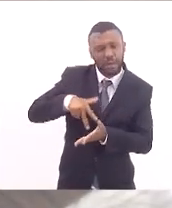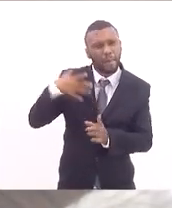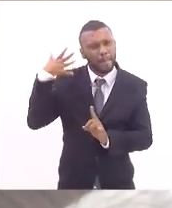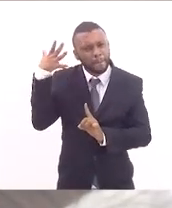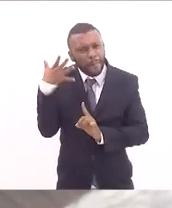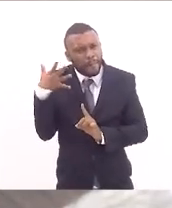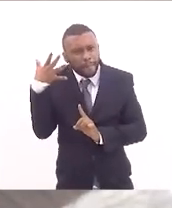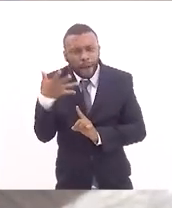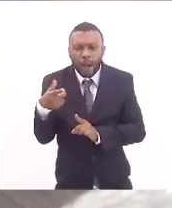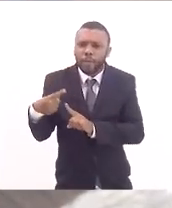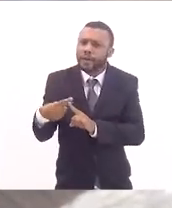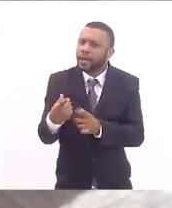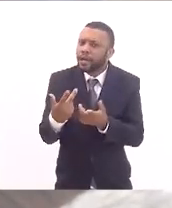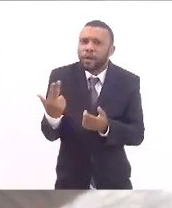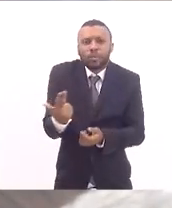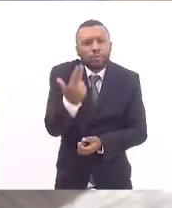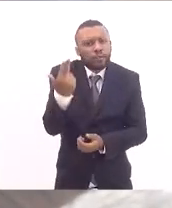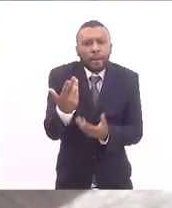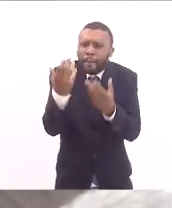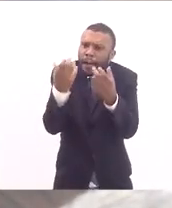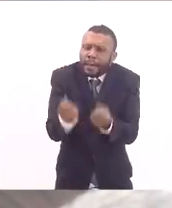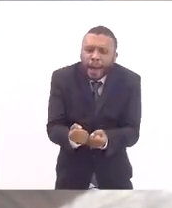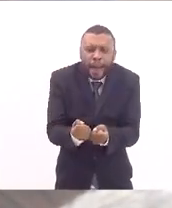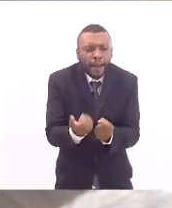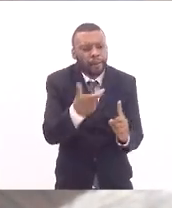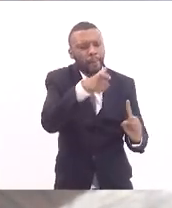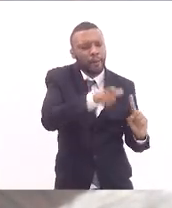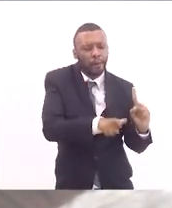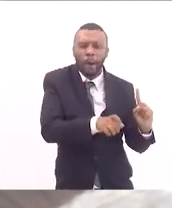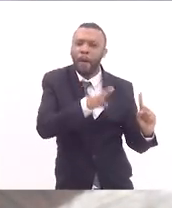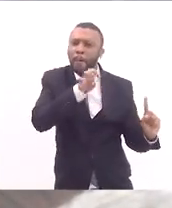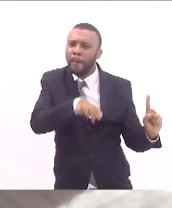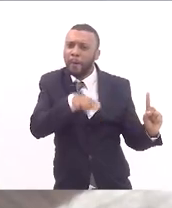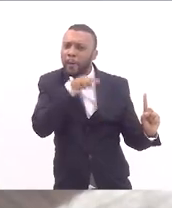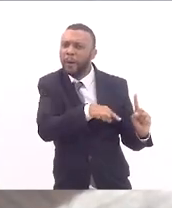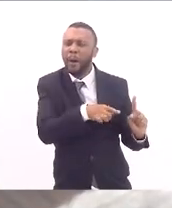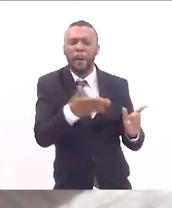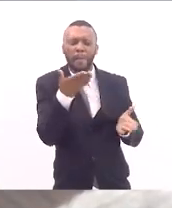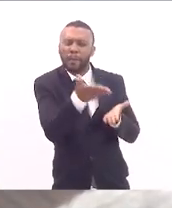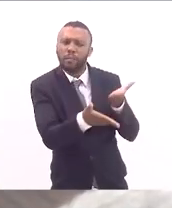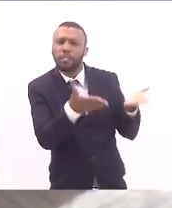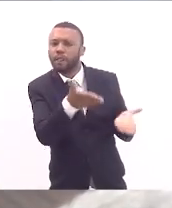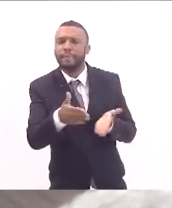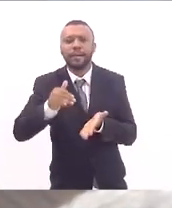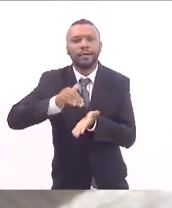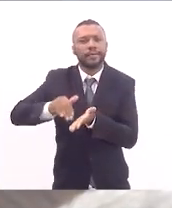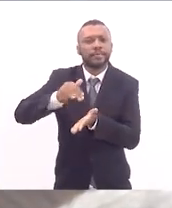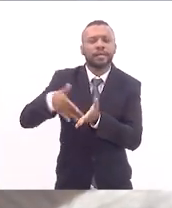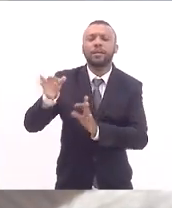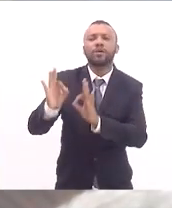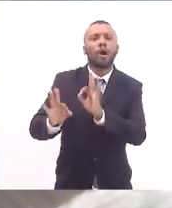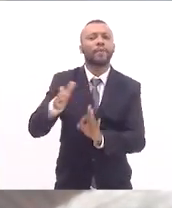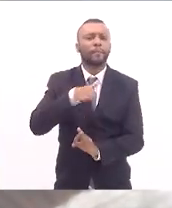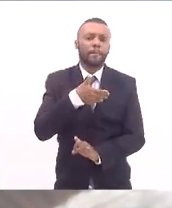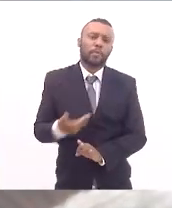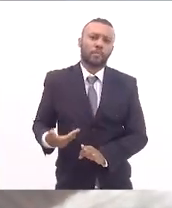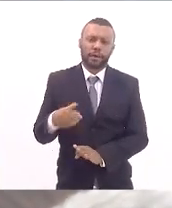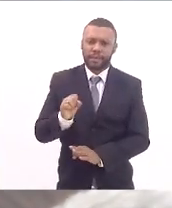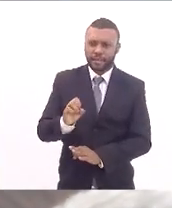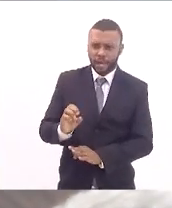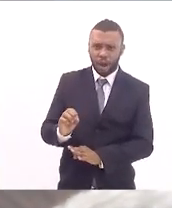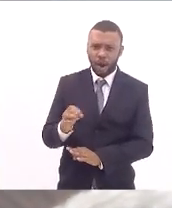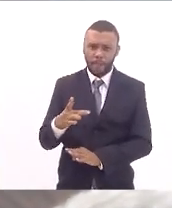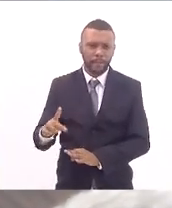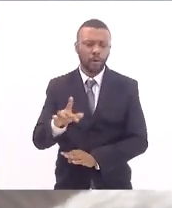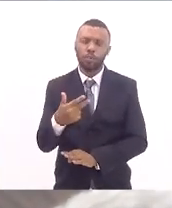porque eu não posso admitir que uma pessoa de bem seja tratado dessa forma pela seop eu não posso admitir que nenhum